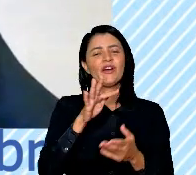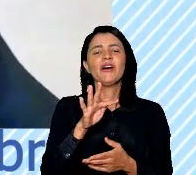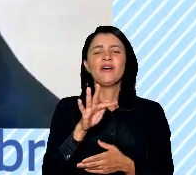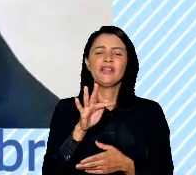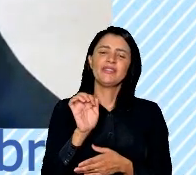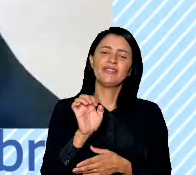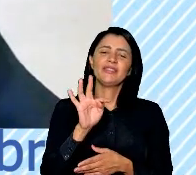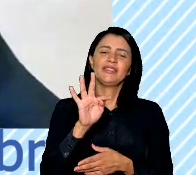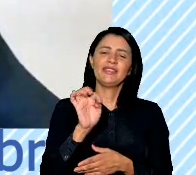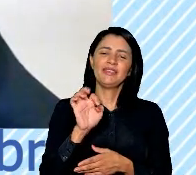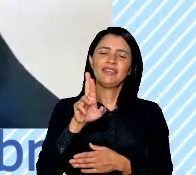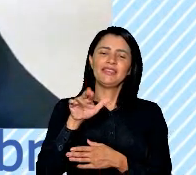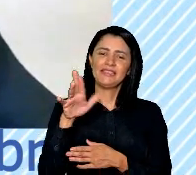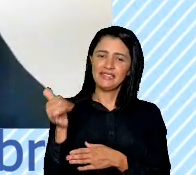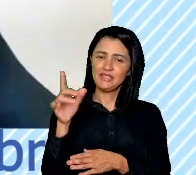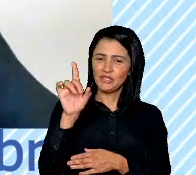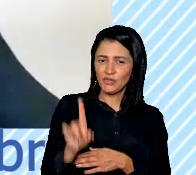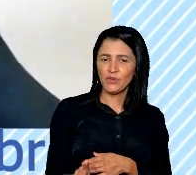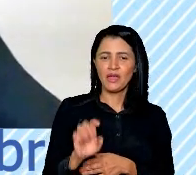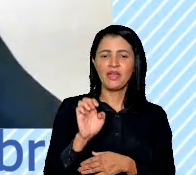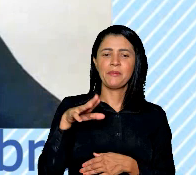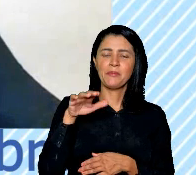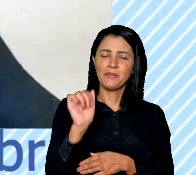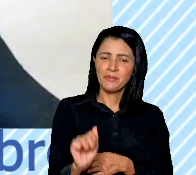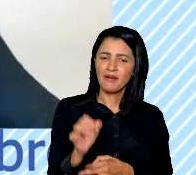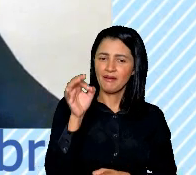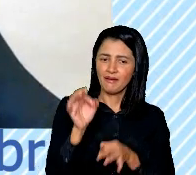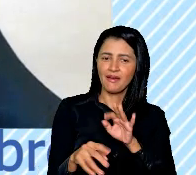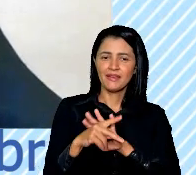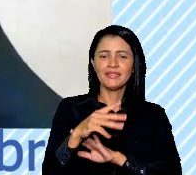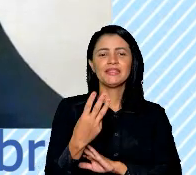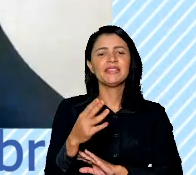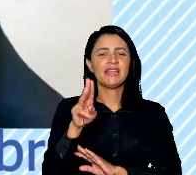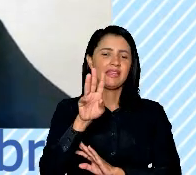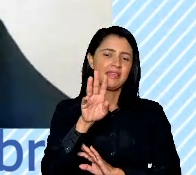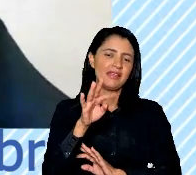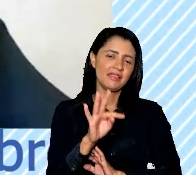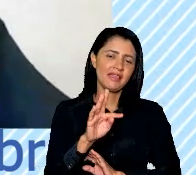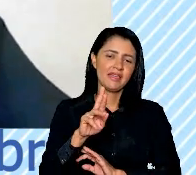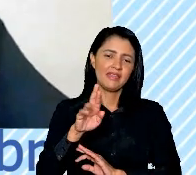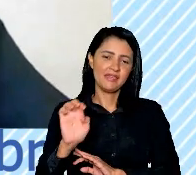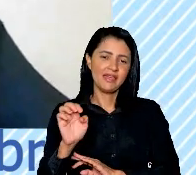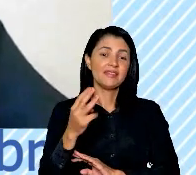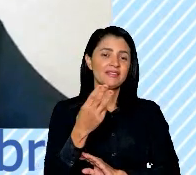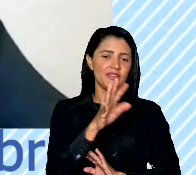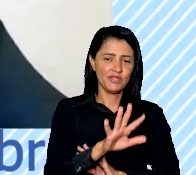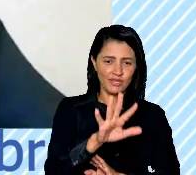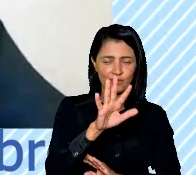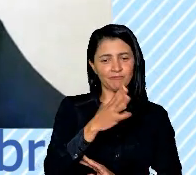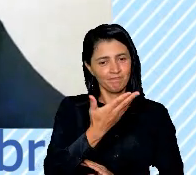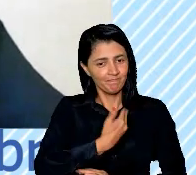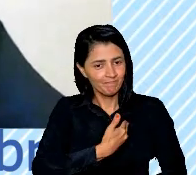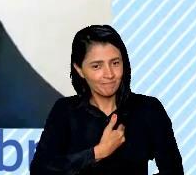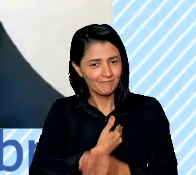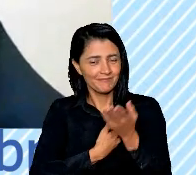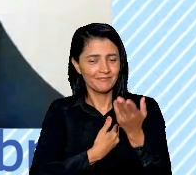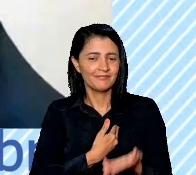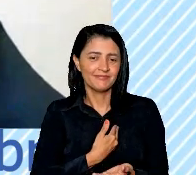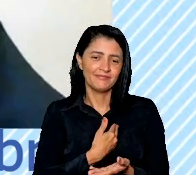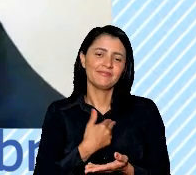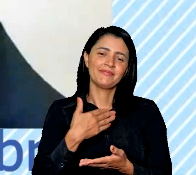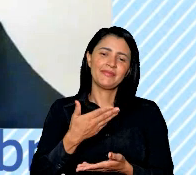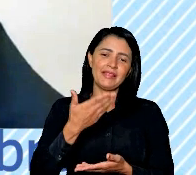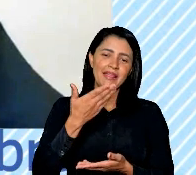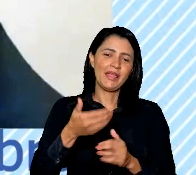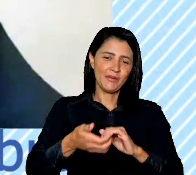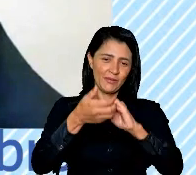EMAG, presidente da Comissão de Equidade de Gênero, Tribunal Regional Federal, 3ª Região. Minha amiga, também cumprimento